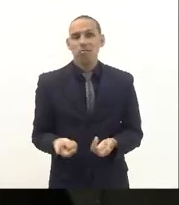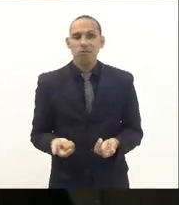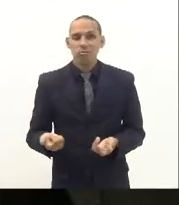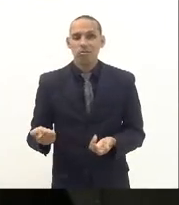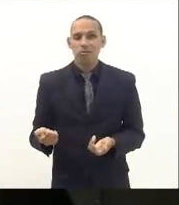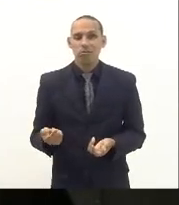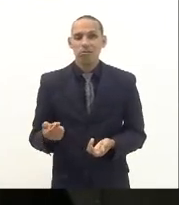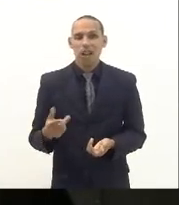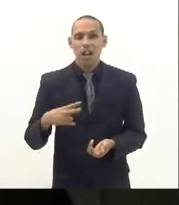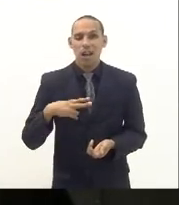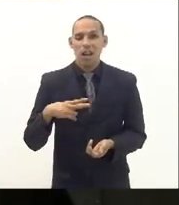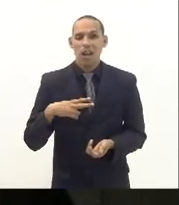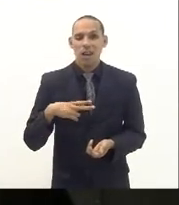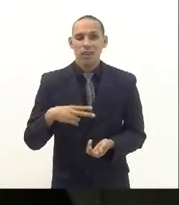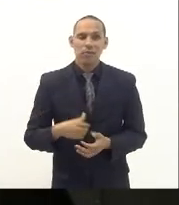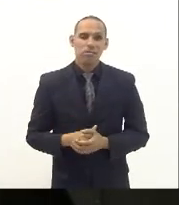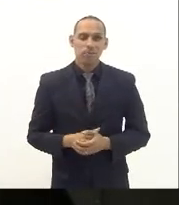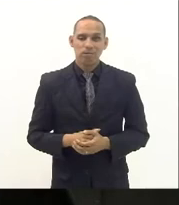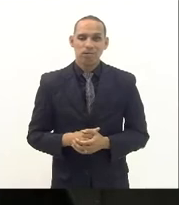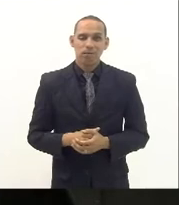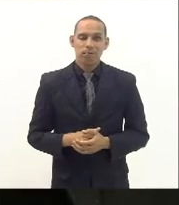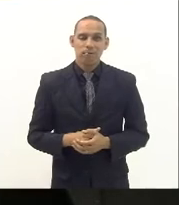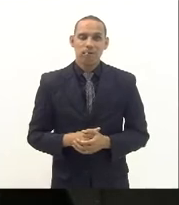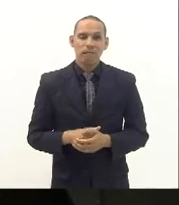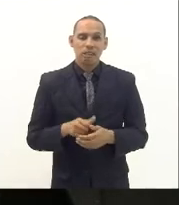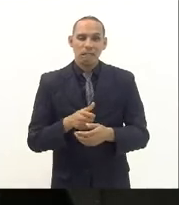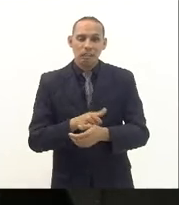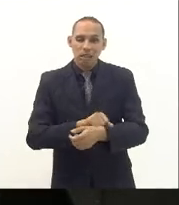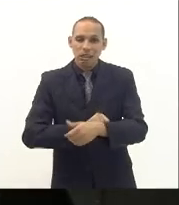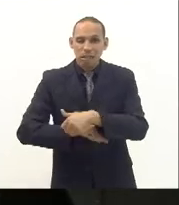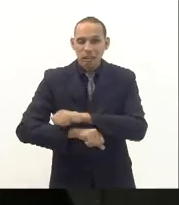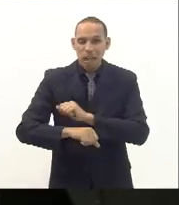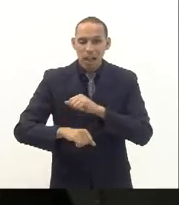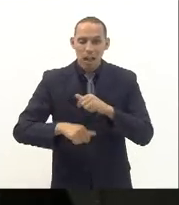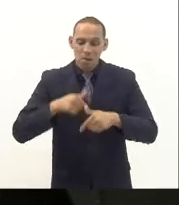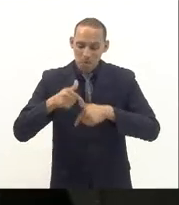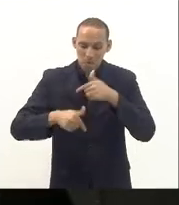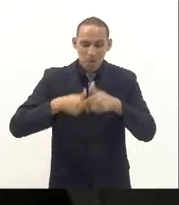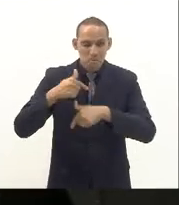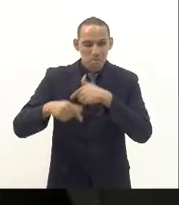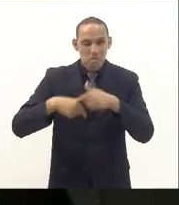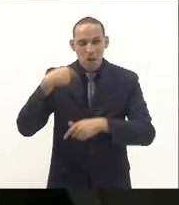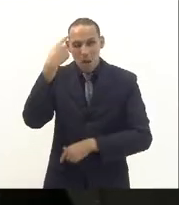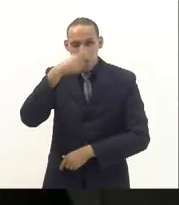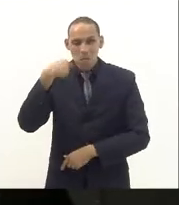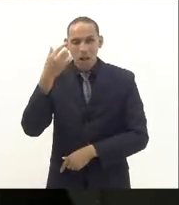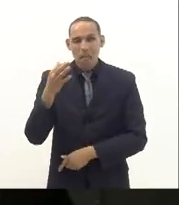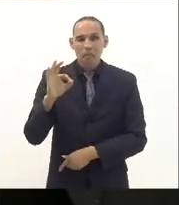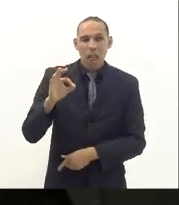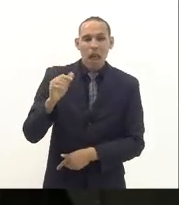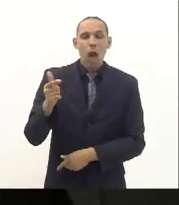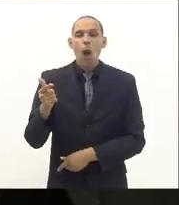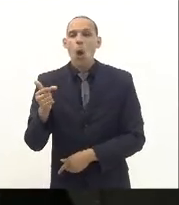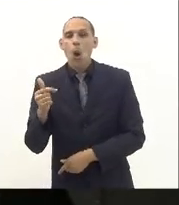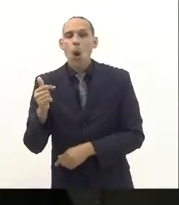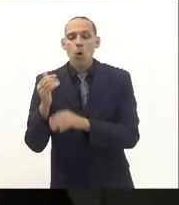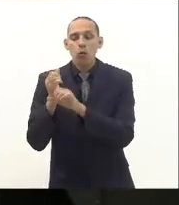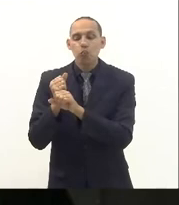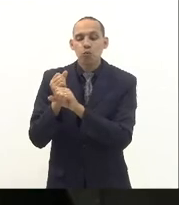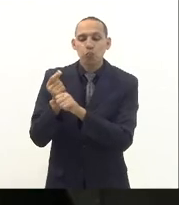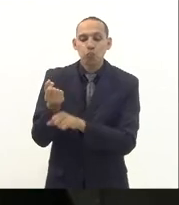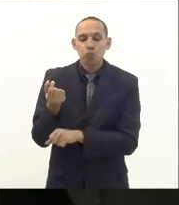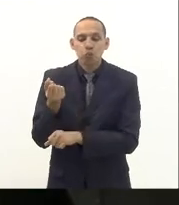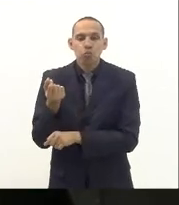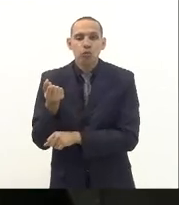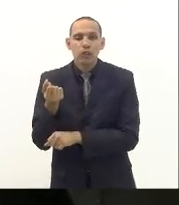privada ralar 10 12 horas por dia para conseguir a jantar